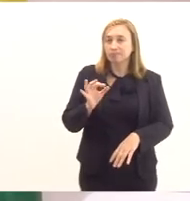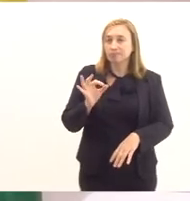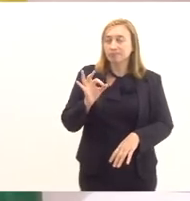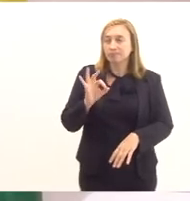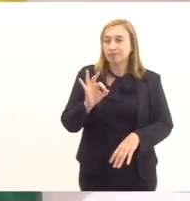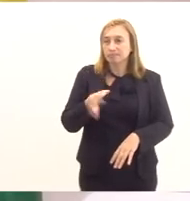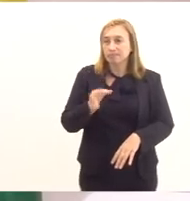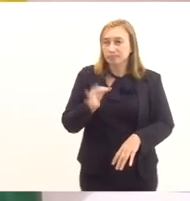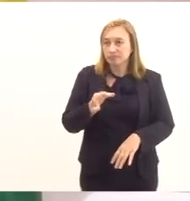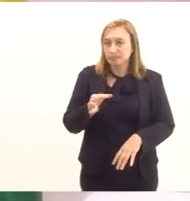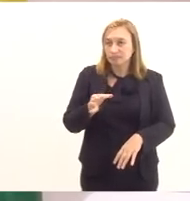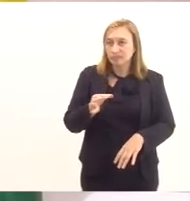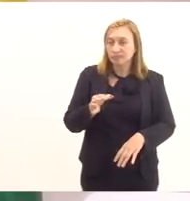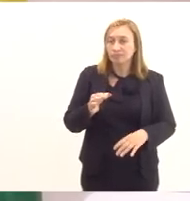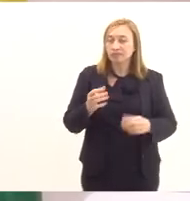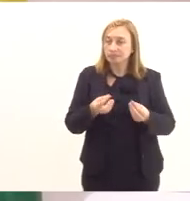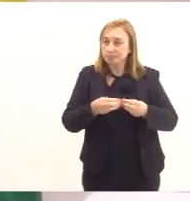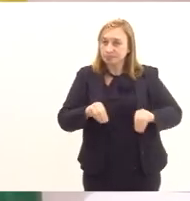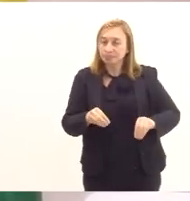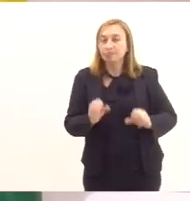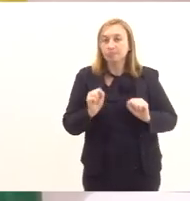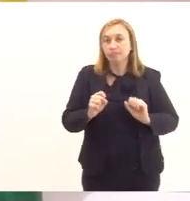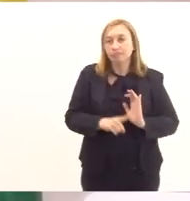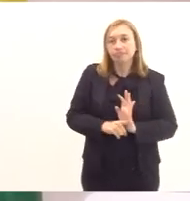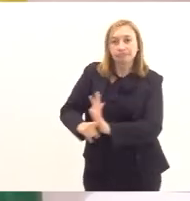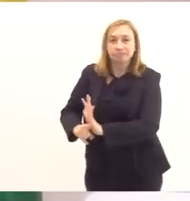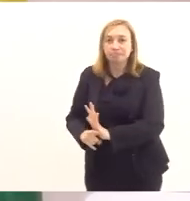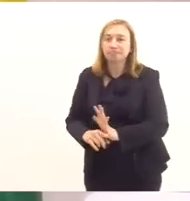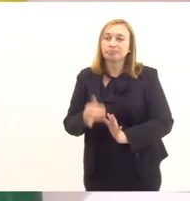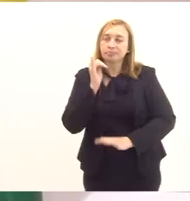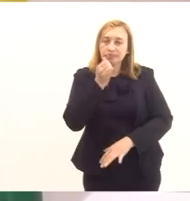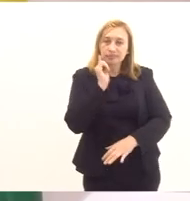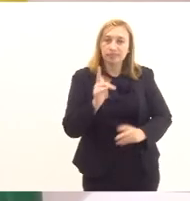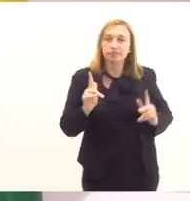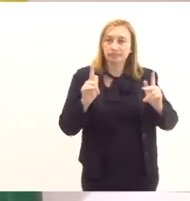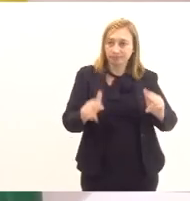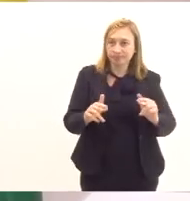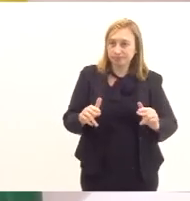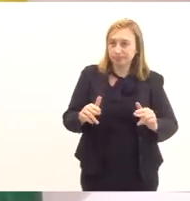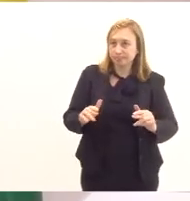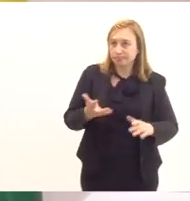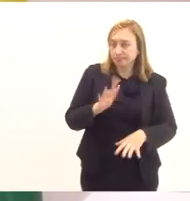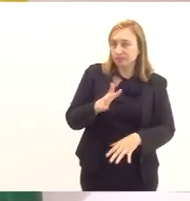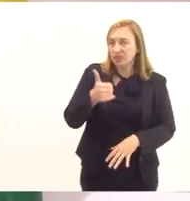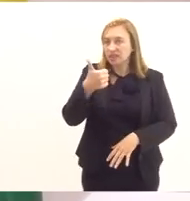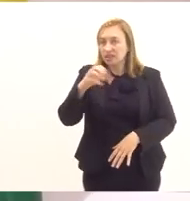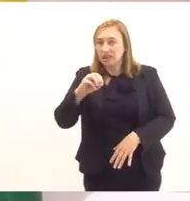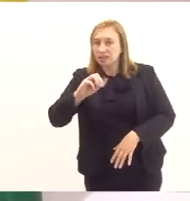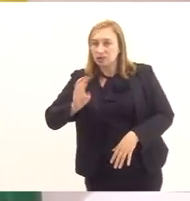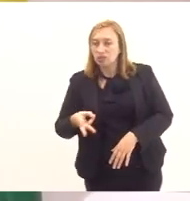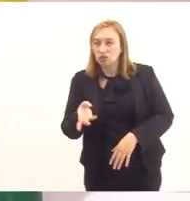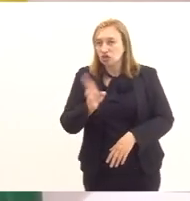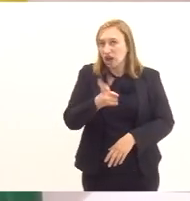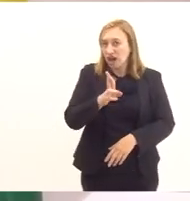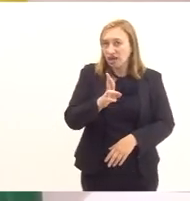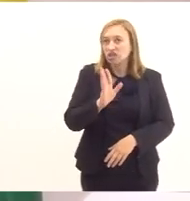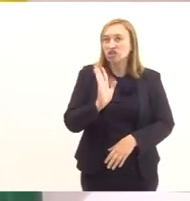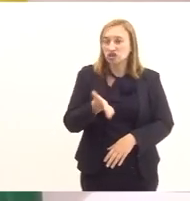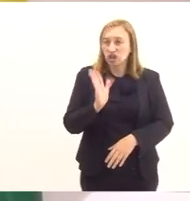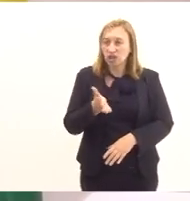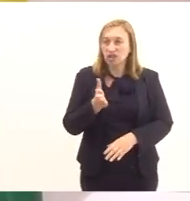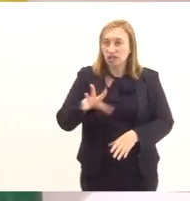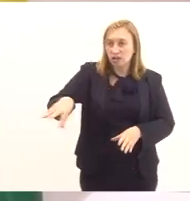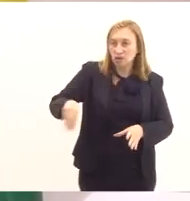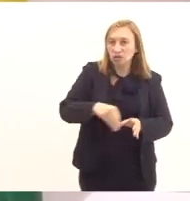cadastros e aí a gente pode até contribuir porque os mesmos relatos são sentido de que com aproximadamente 10 milhões de reais já